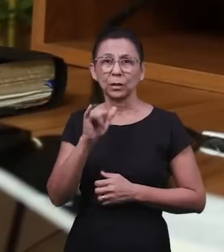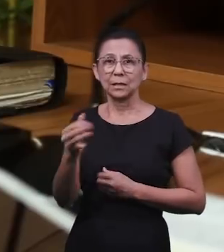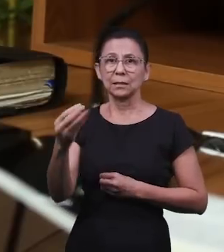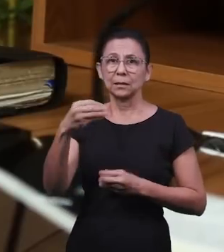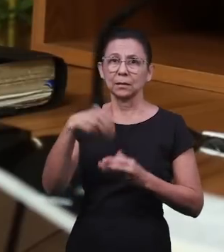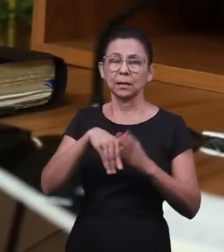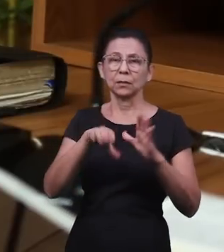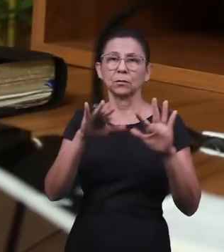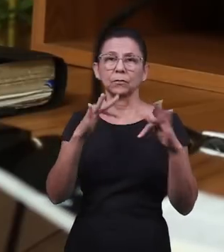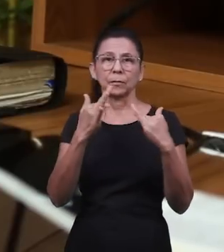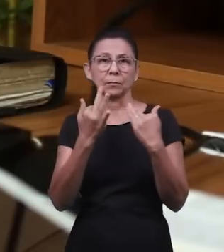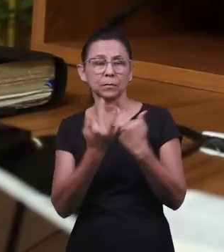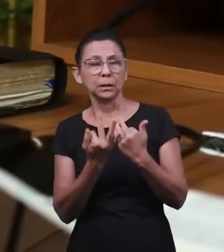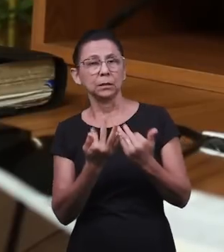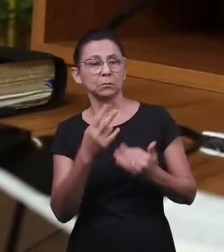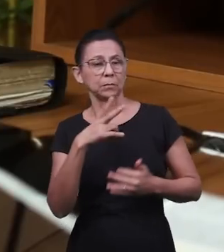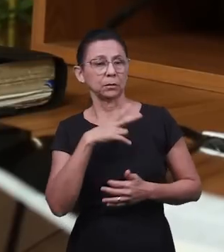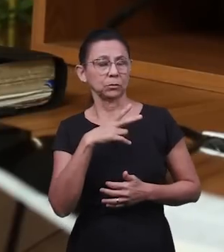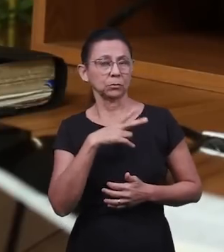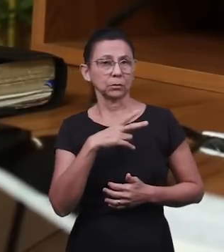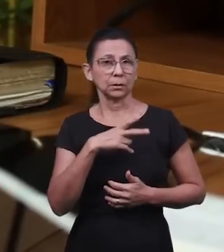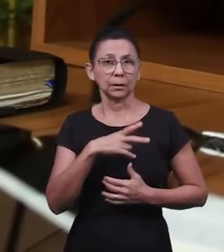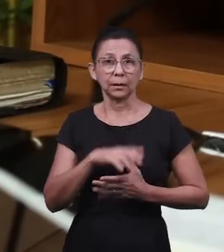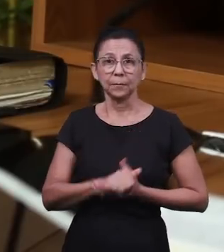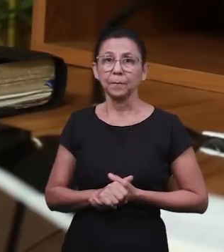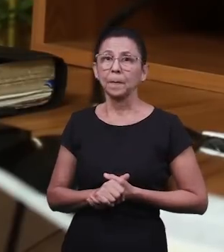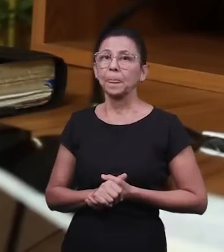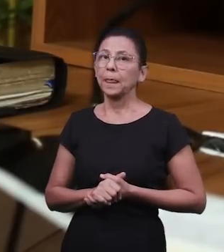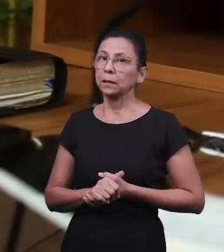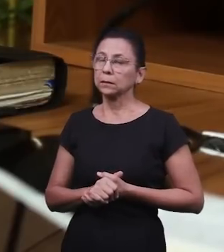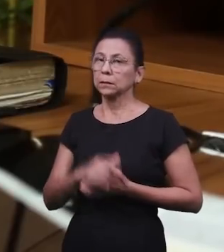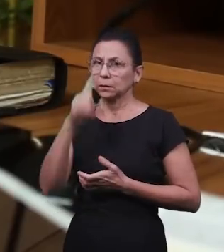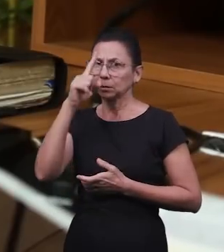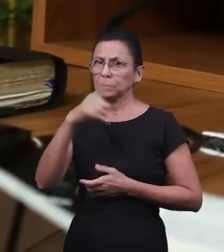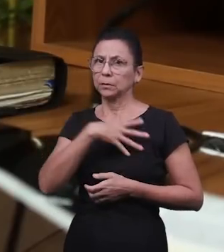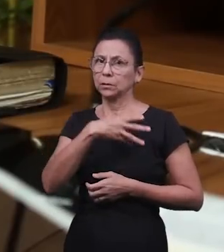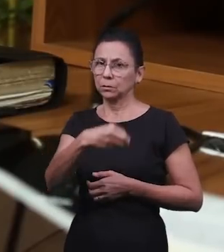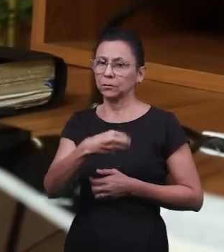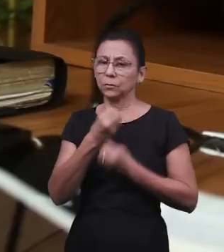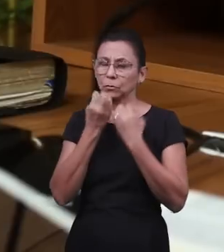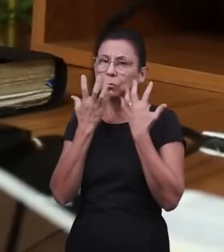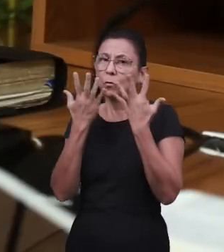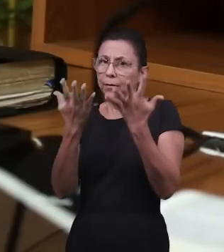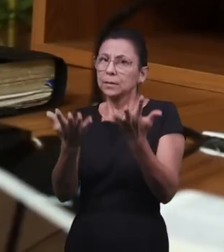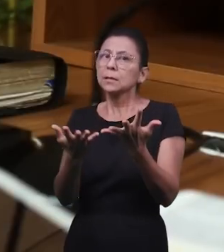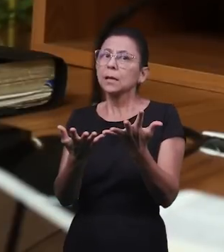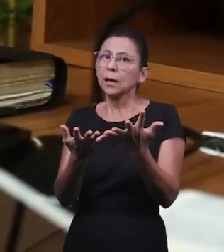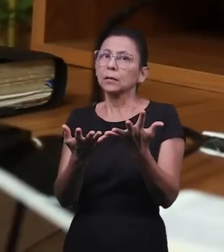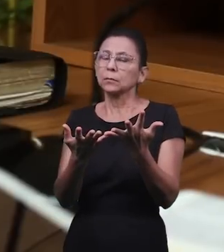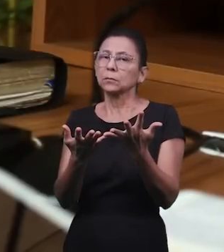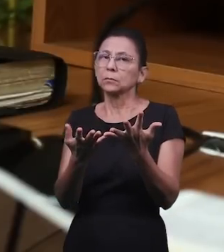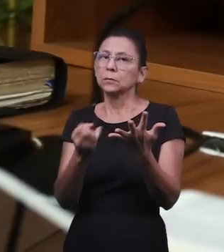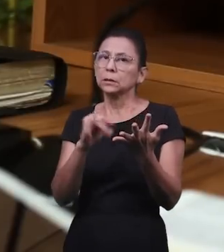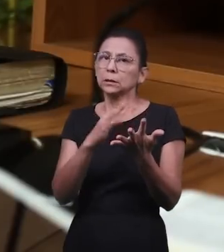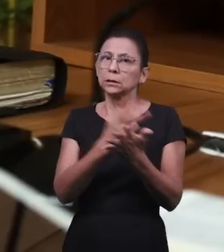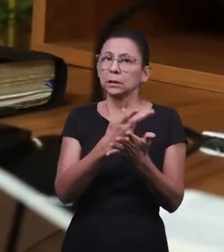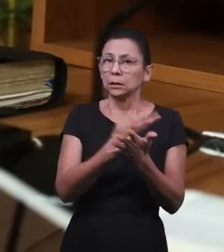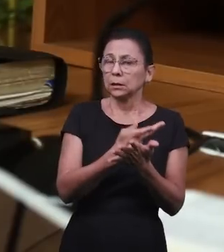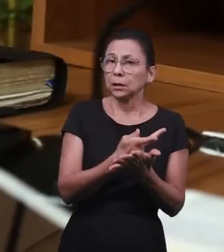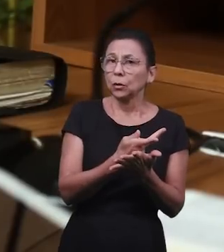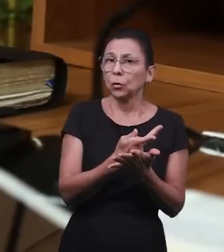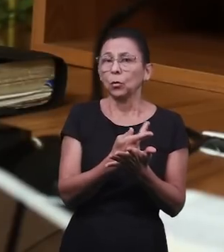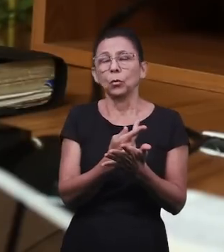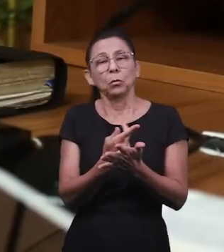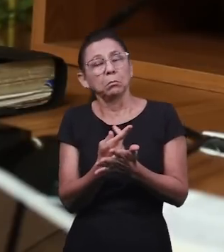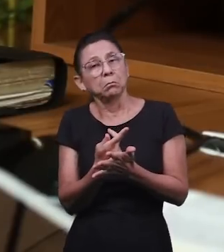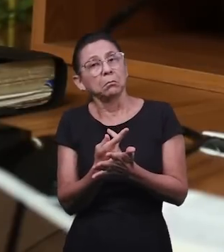na sua vida, você não pode humilhar seu filho e fazer ele confessar diante de todo mundo. Então, as coisas têm que ser a mesma coisa. Se ele errou diante de todo mundo, é diante de todo mundo. Se